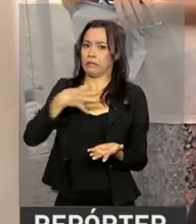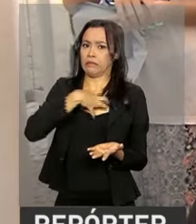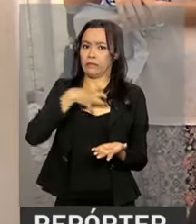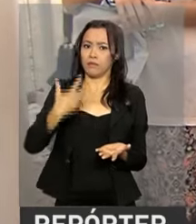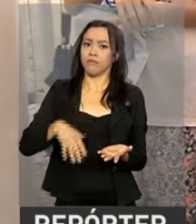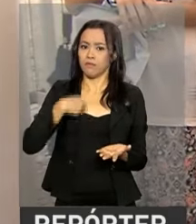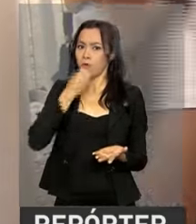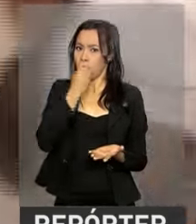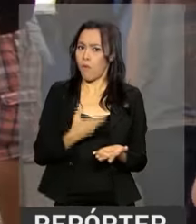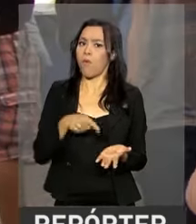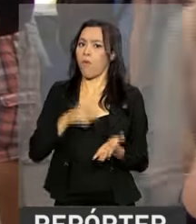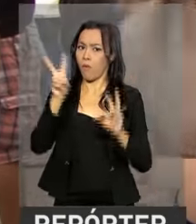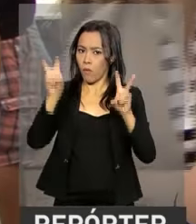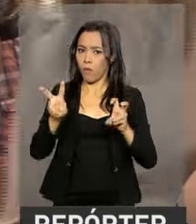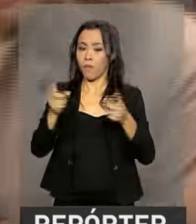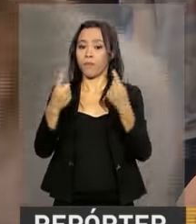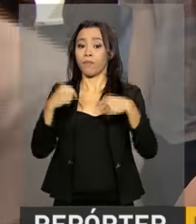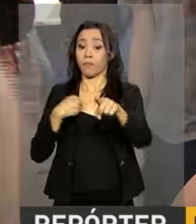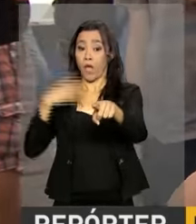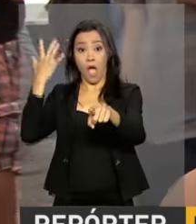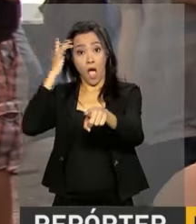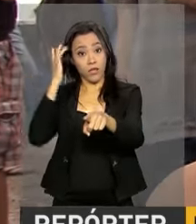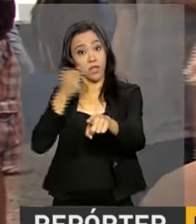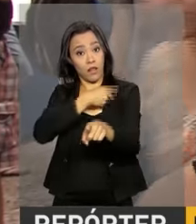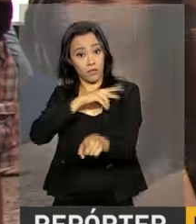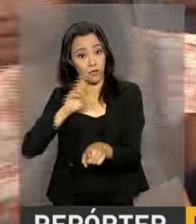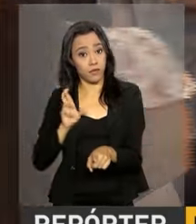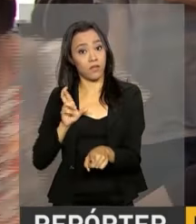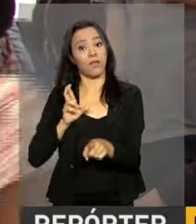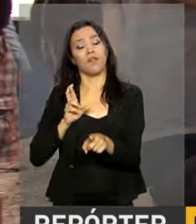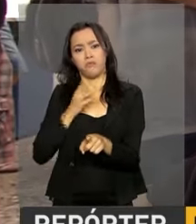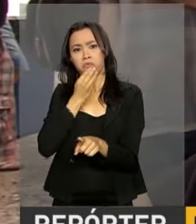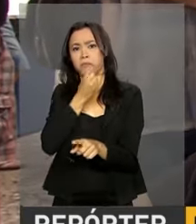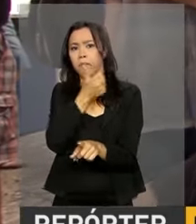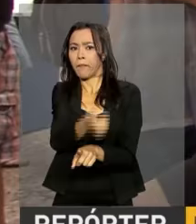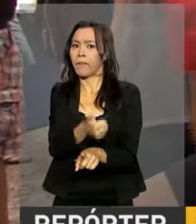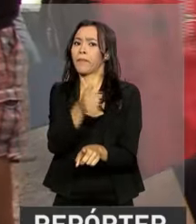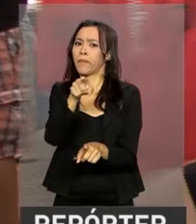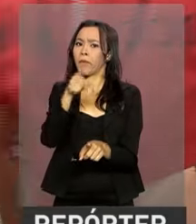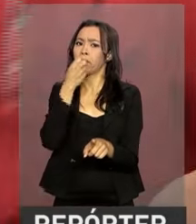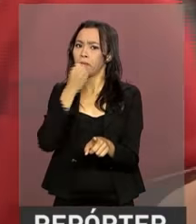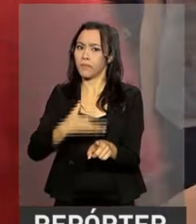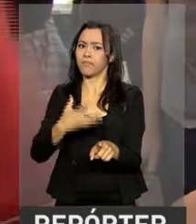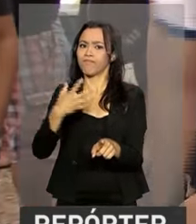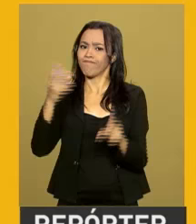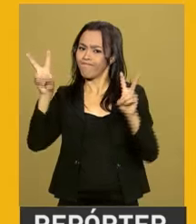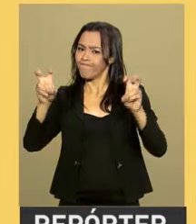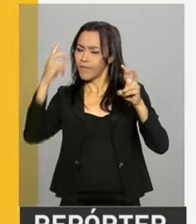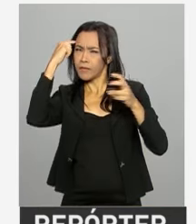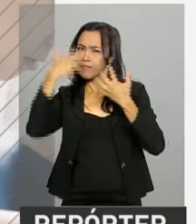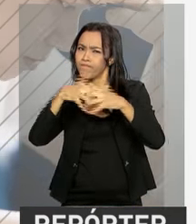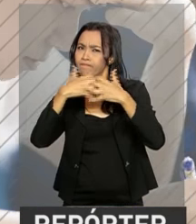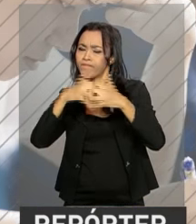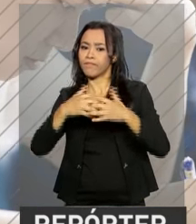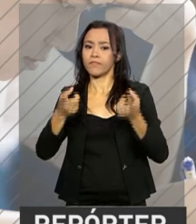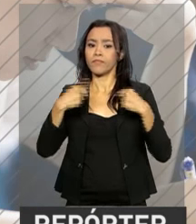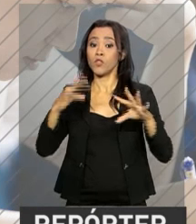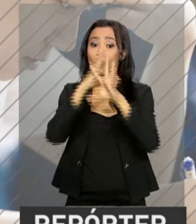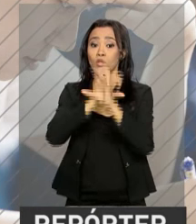muito válido, muito bom. Acho que a religião entrou bem e é um bom momento para a gente refletir sobre isso. Ao